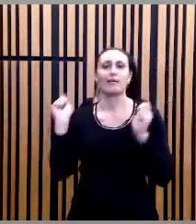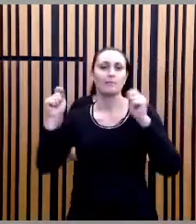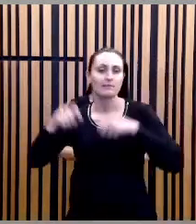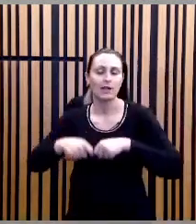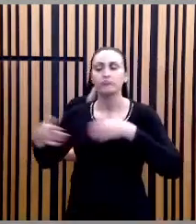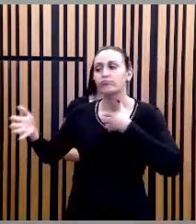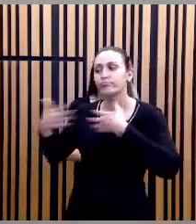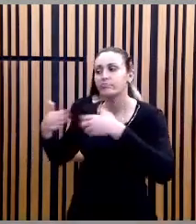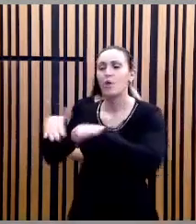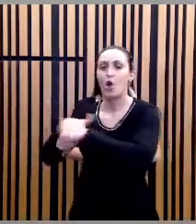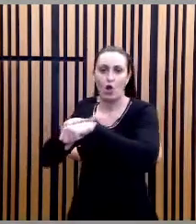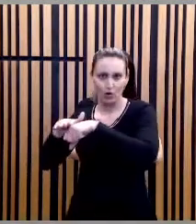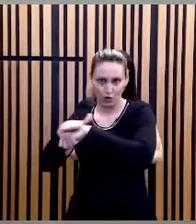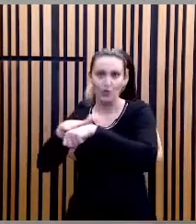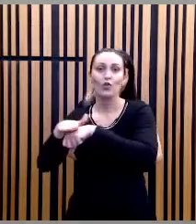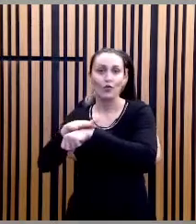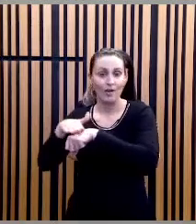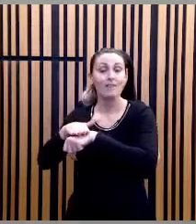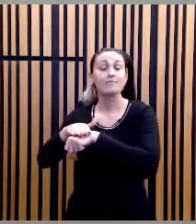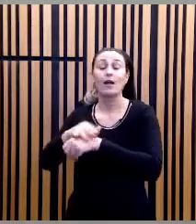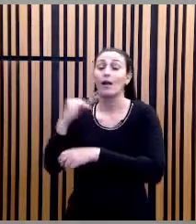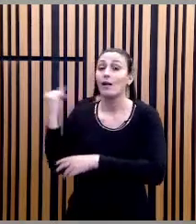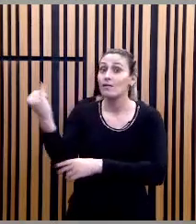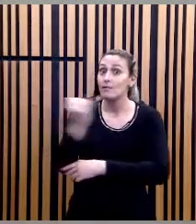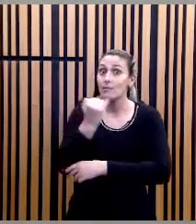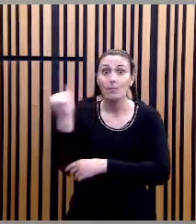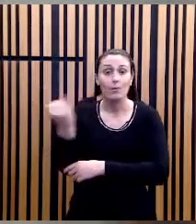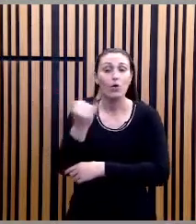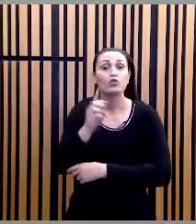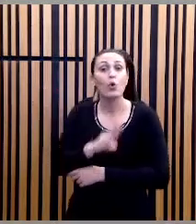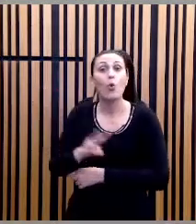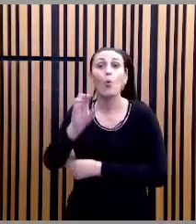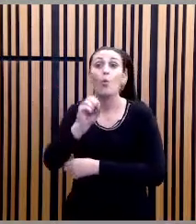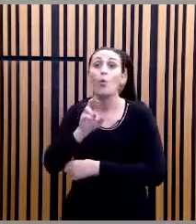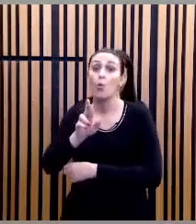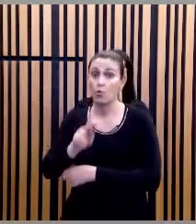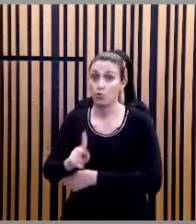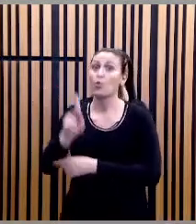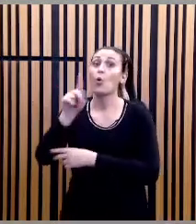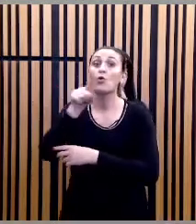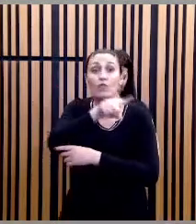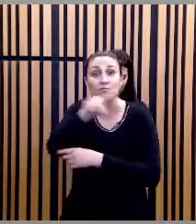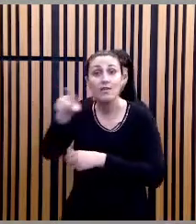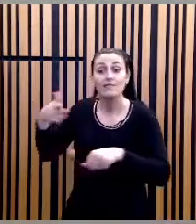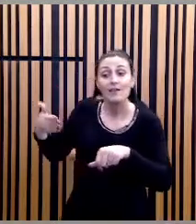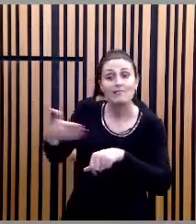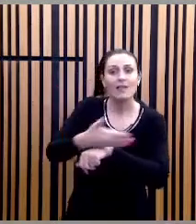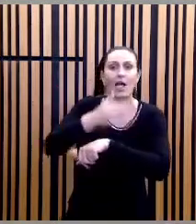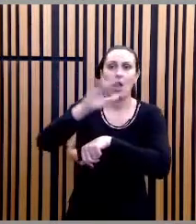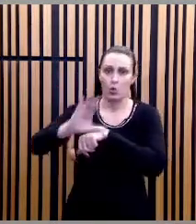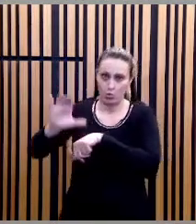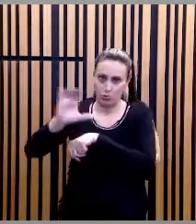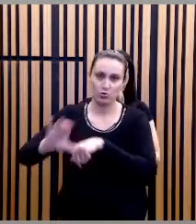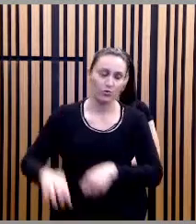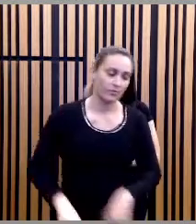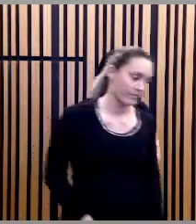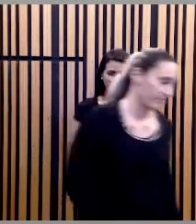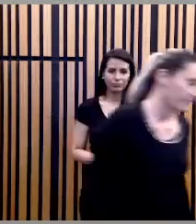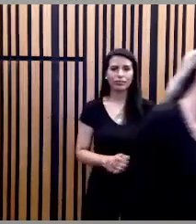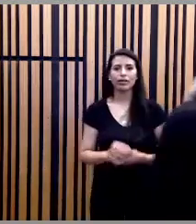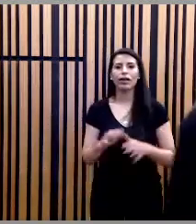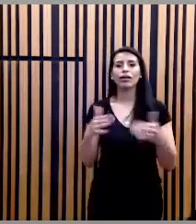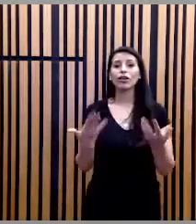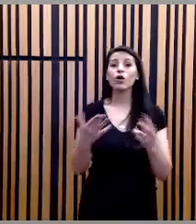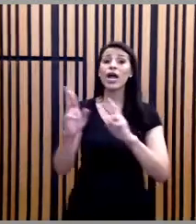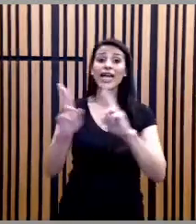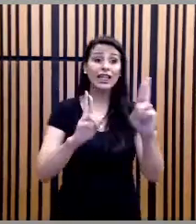gente faz networking, pessoal, que é muito importante para vocês aí que estão pensando em entrar no curso. Os relacionamentos que